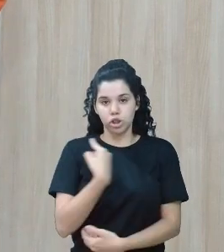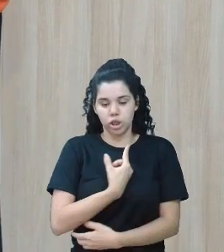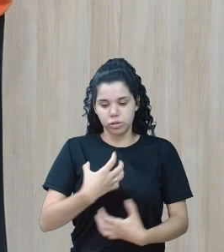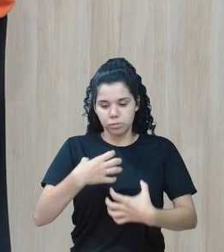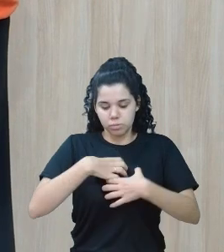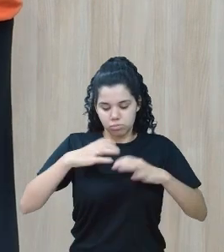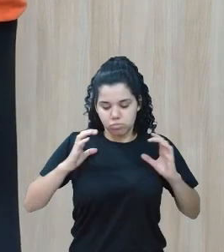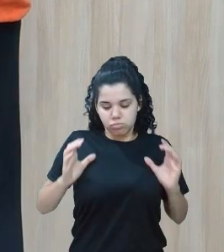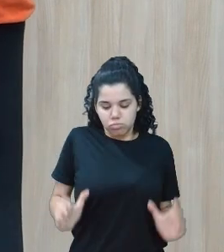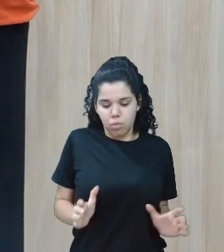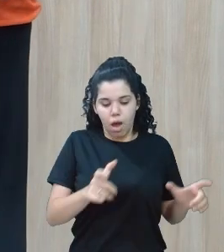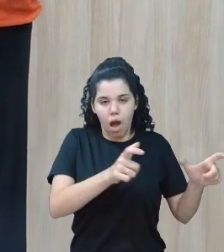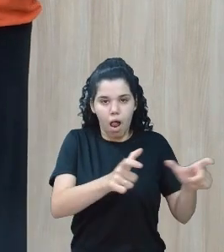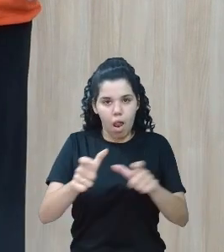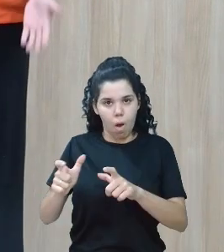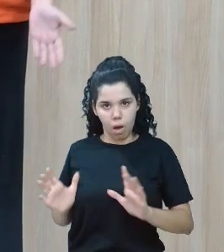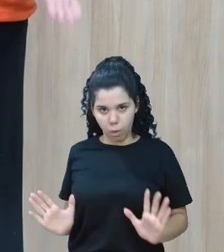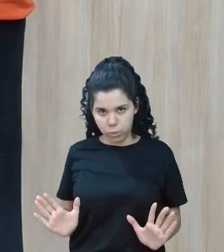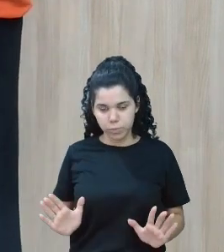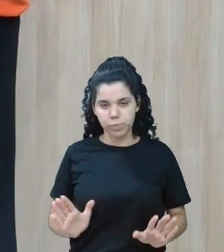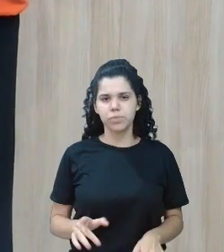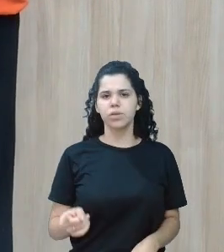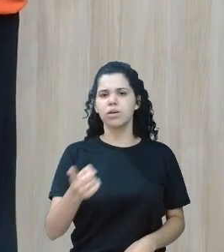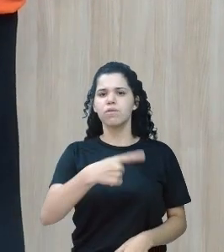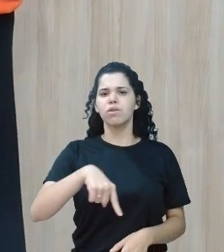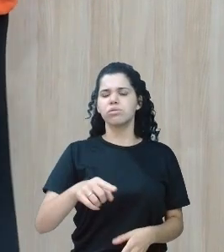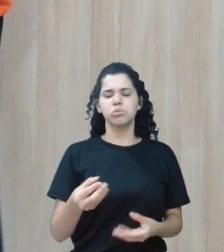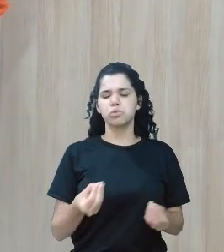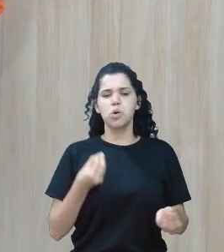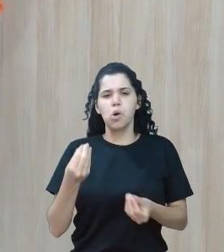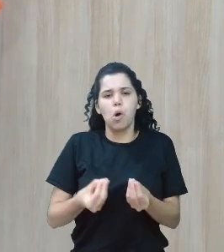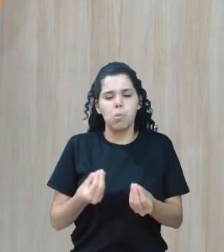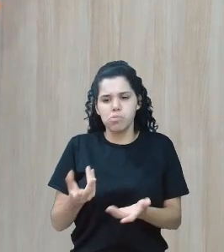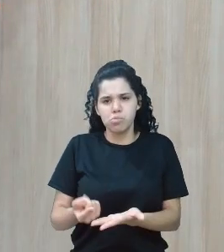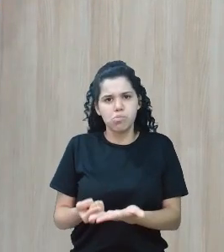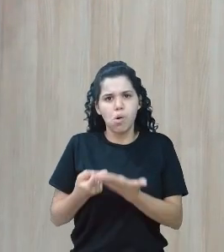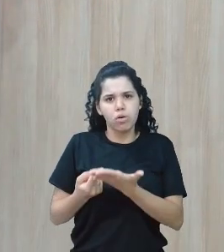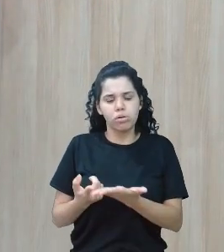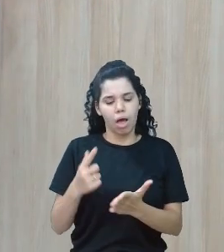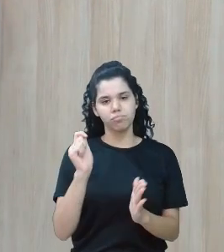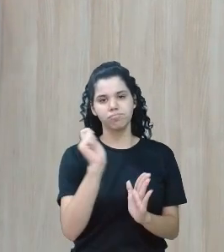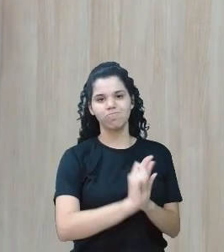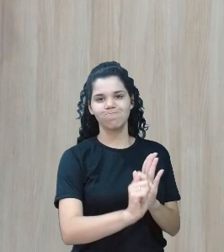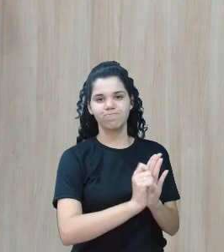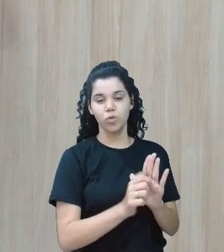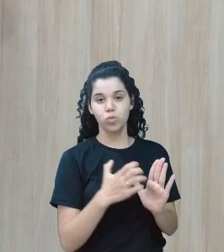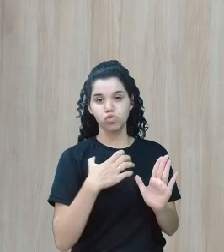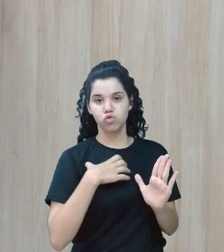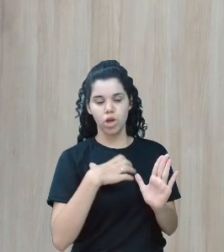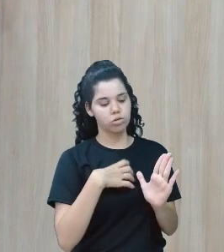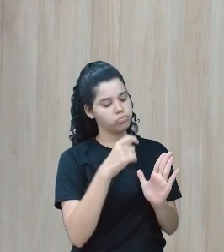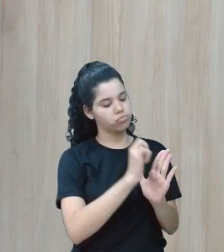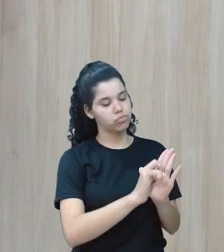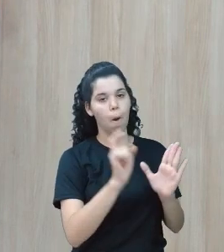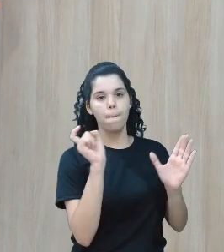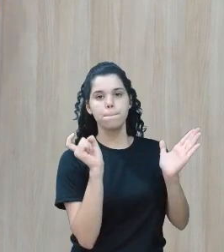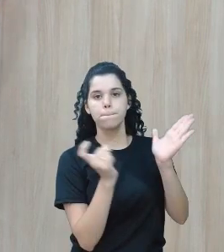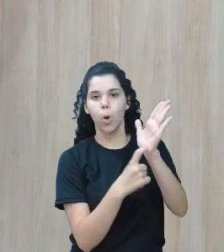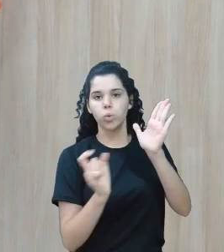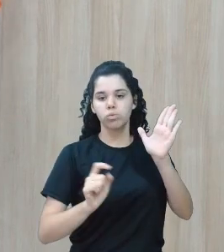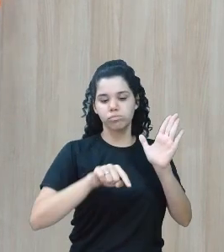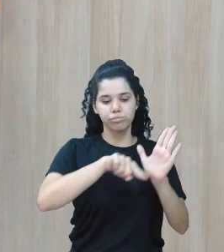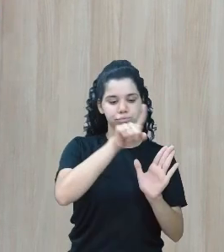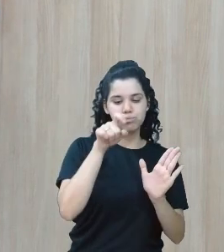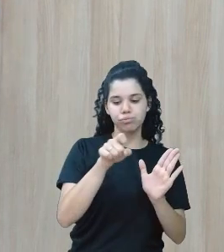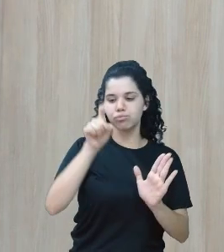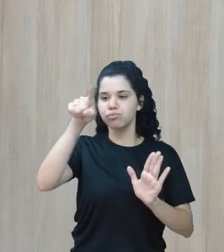em determinadas situações. E quem é que vai dar isso para a gente na escrita? A forma como eu vou pontuar, a forma como